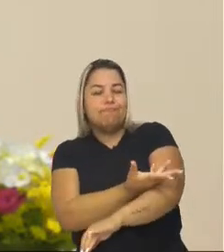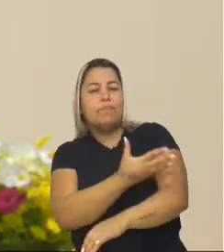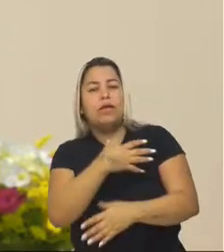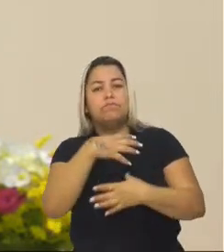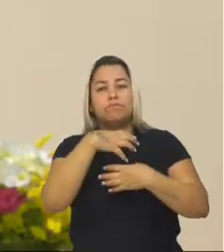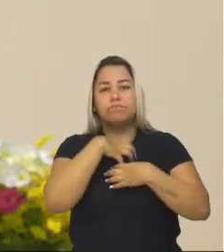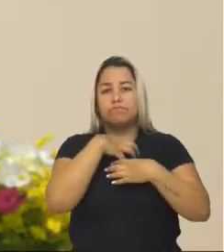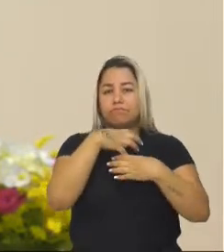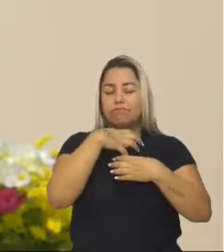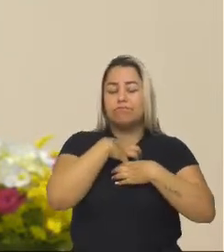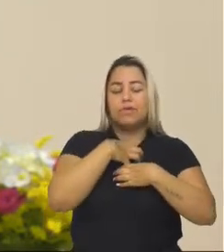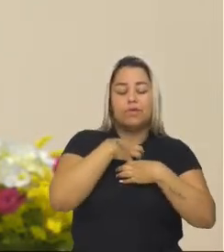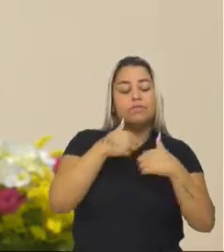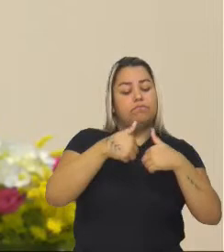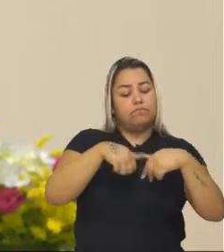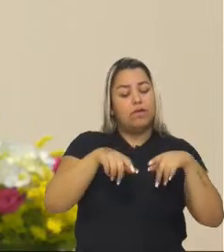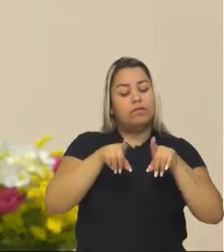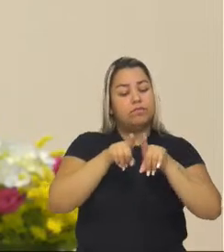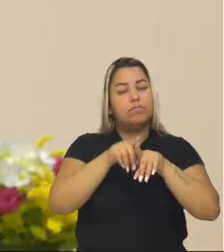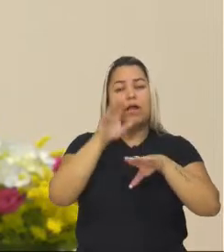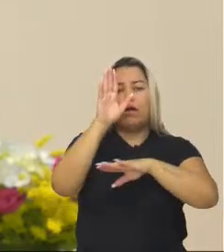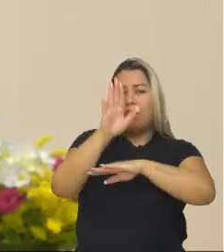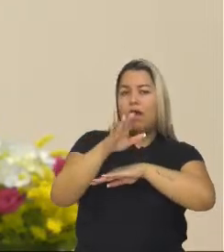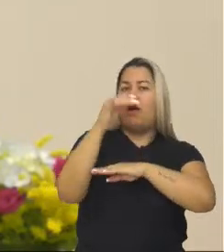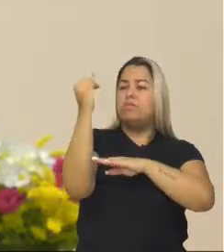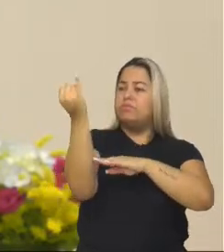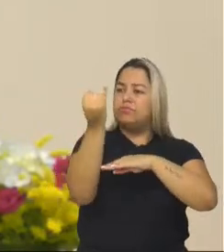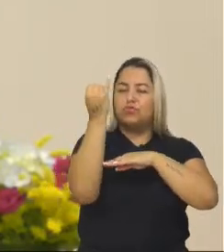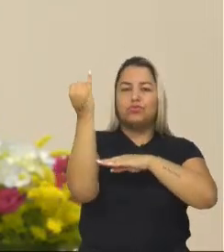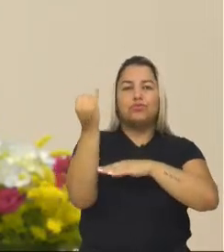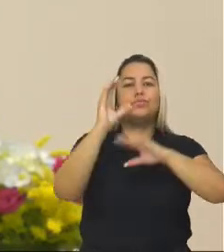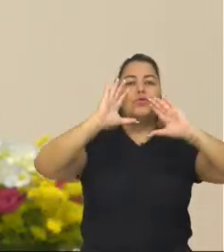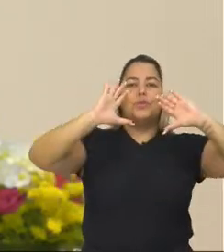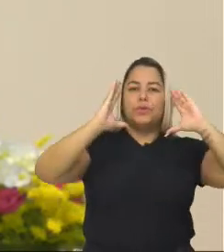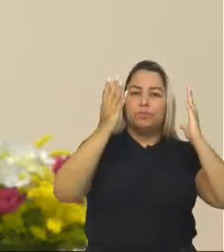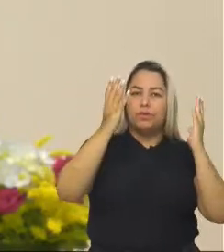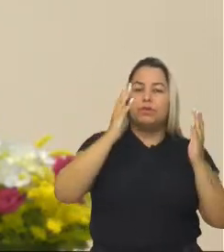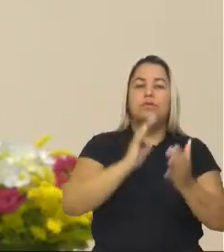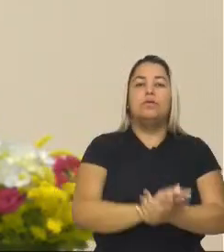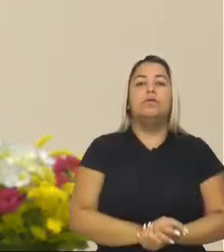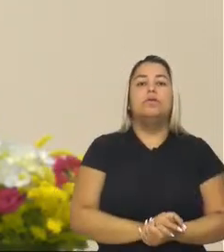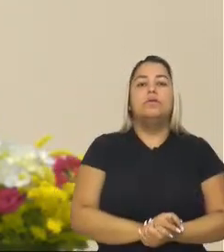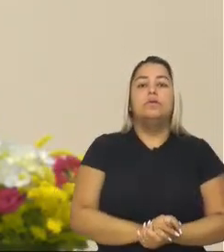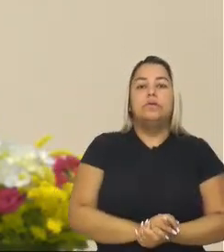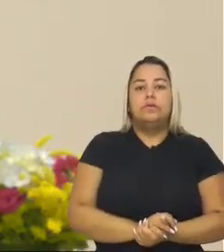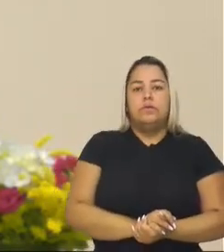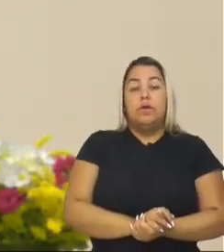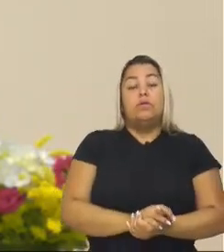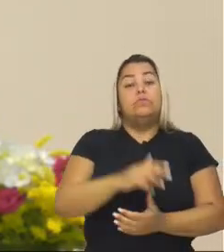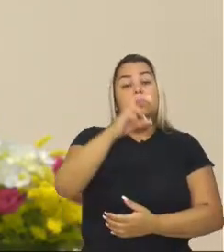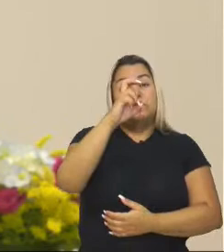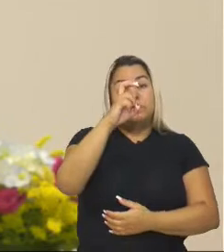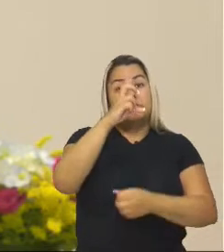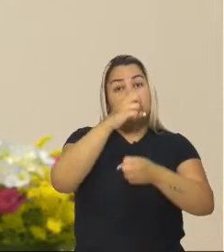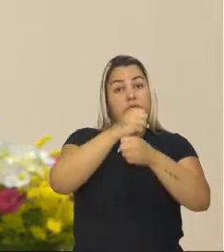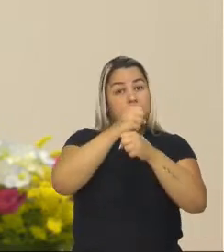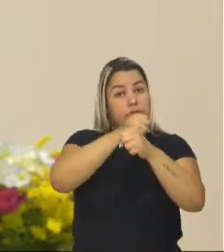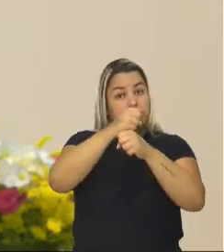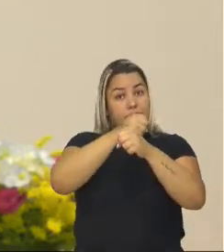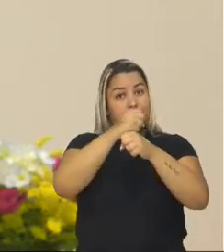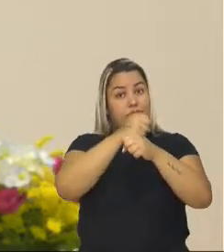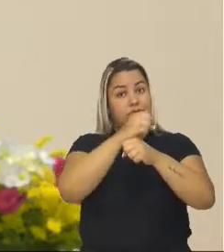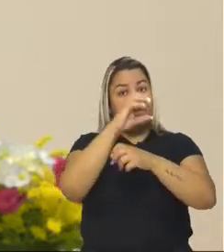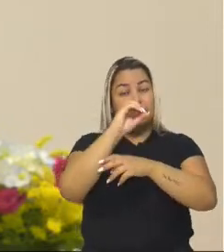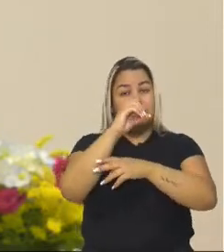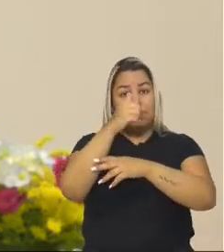nessa tarde, nesse momento tão importante de comemoração, de celebração dos 5 anos da nossa Resolução